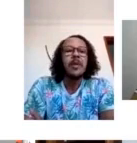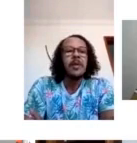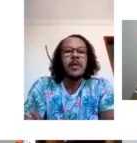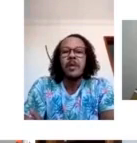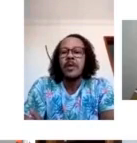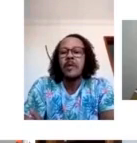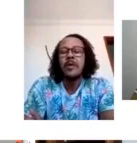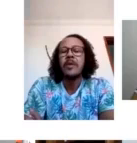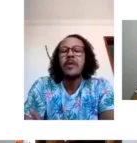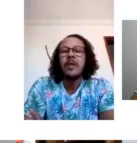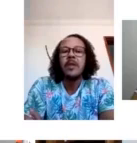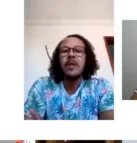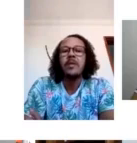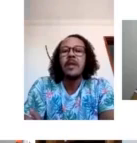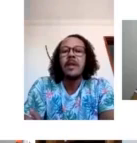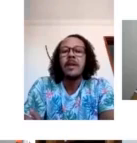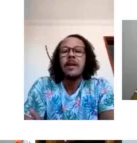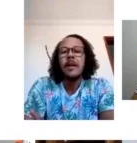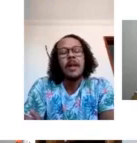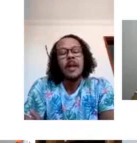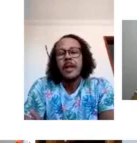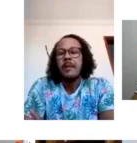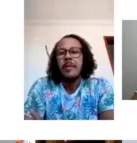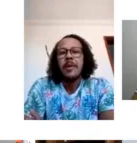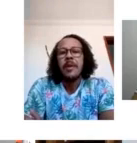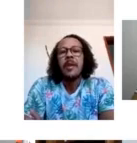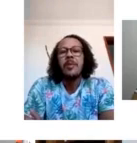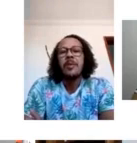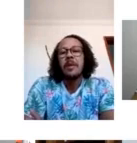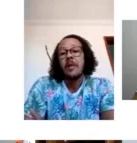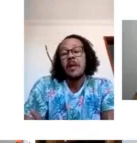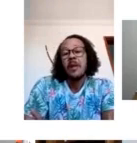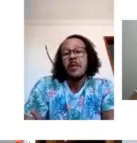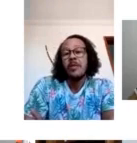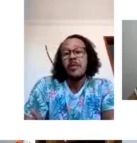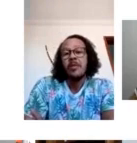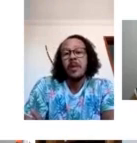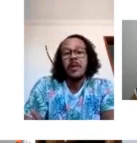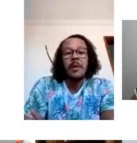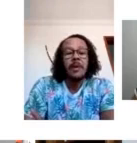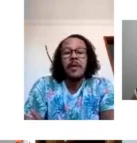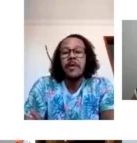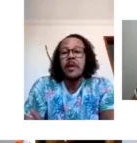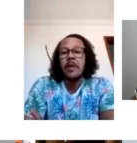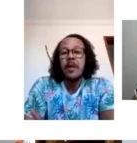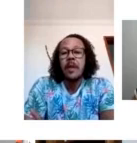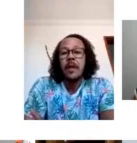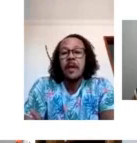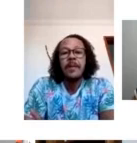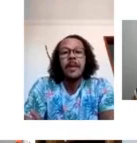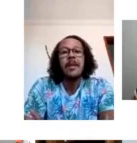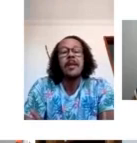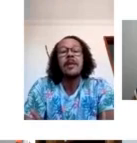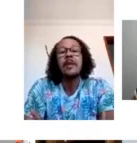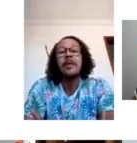teórica sobre questões de filosofia, ensino, sala de aula, e depois, o que, é que a gente pode fazer? E a gente arriscou, como, por exemplo, tentar fazer oficina de